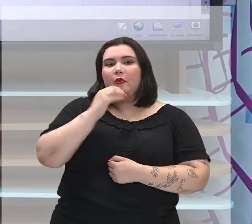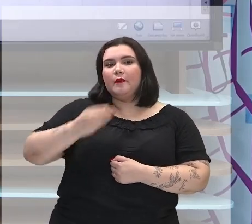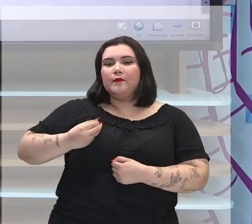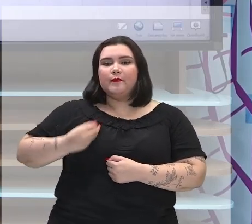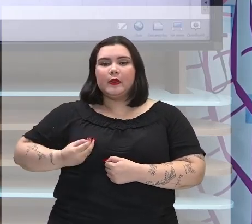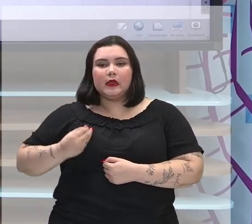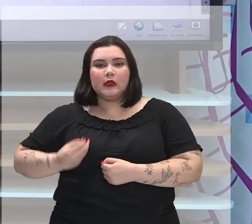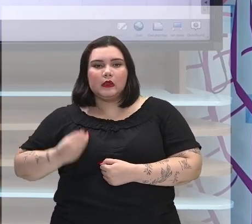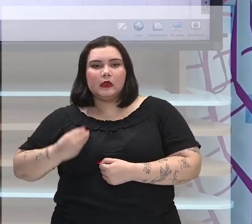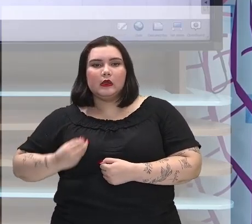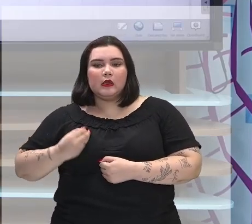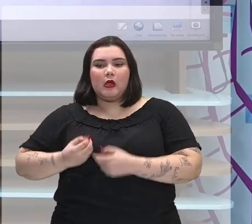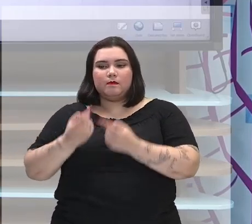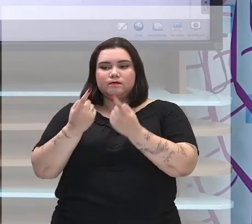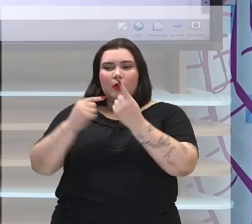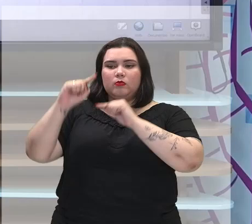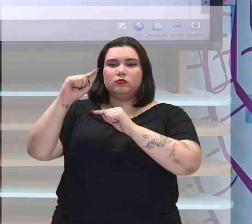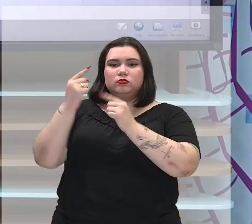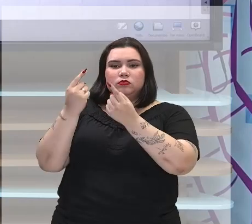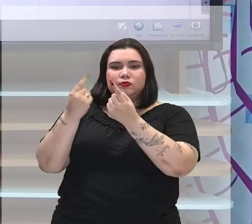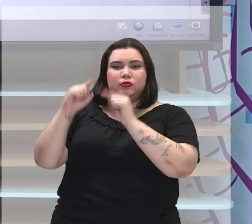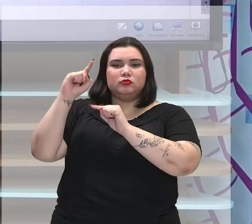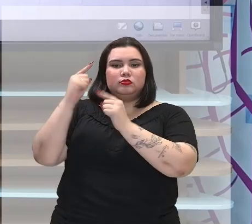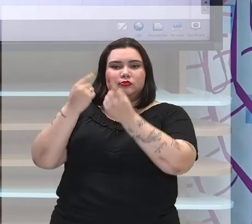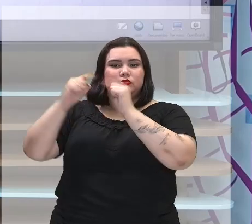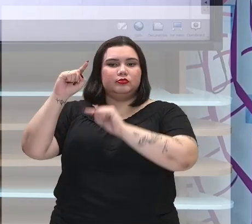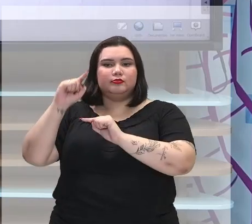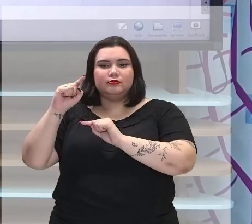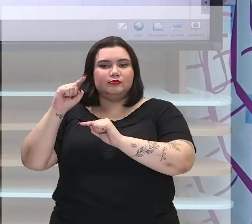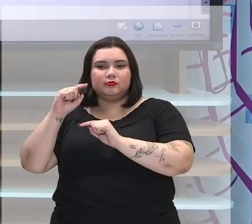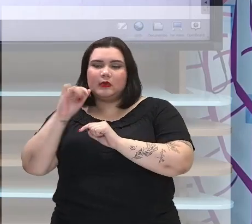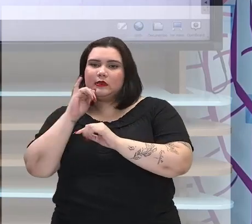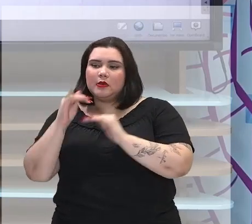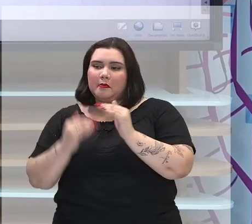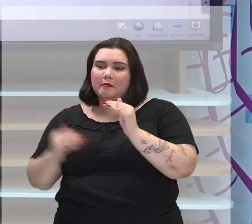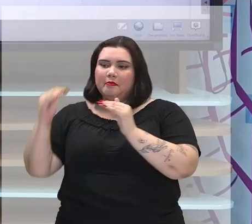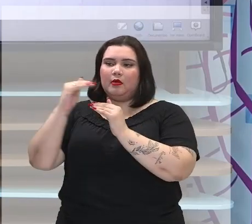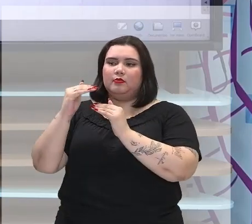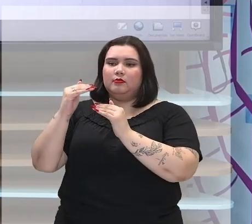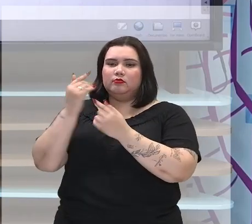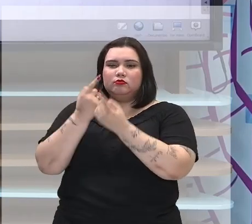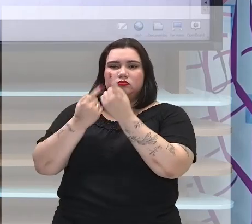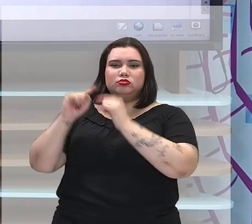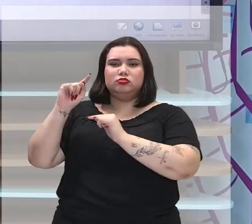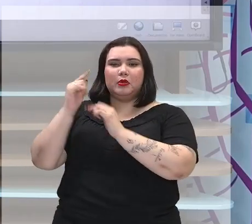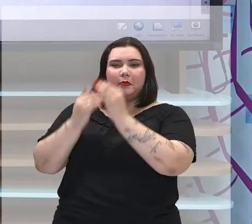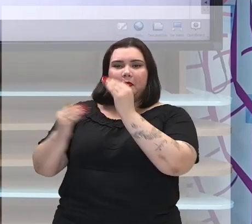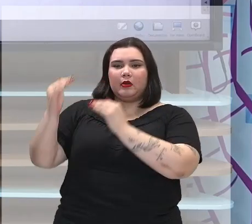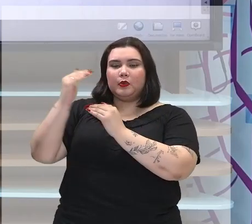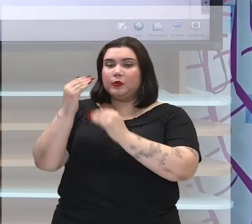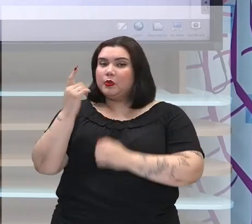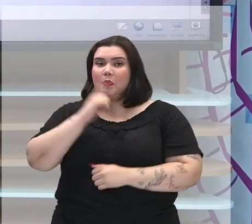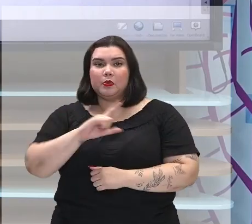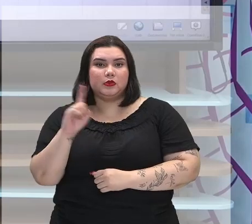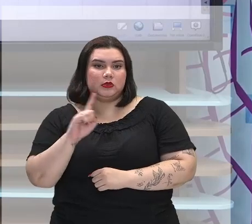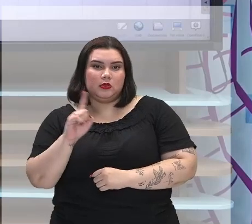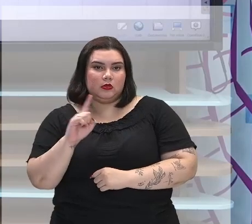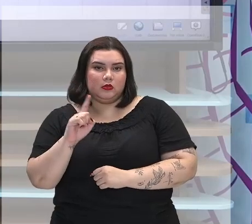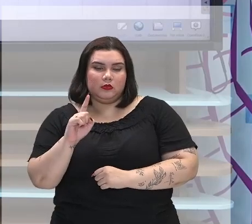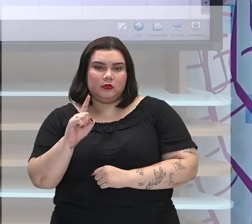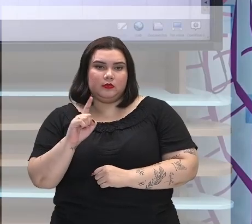né, fluir de uma, vamos dizer assim, de uma casta para outra,